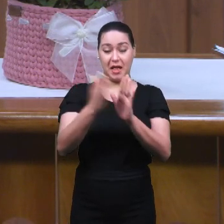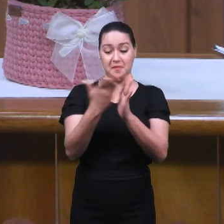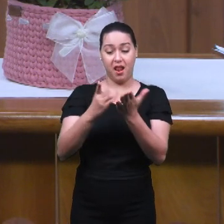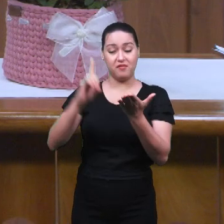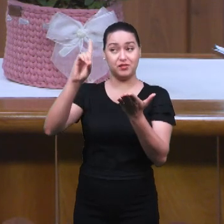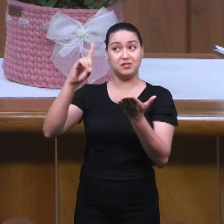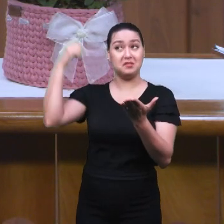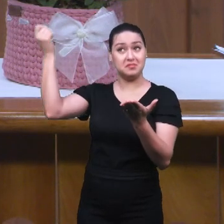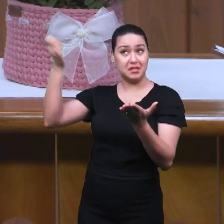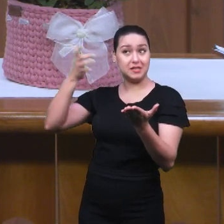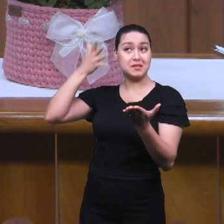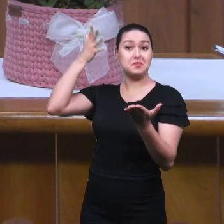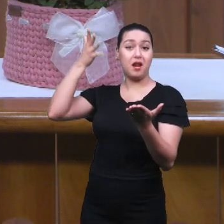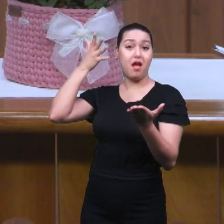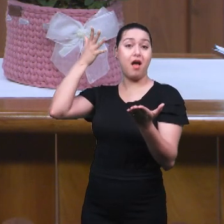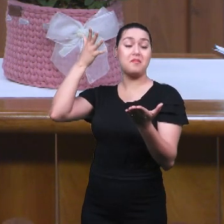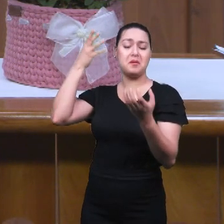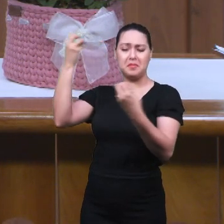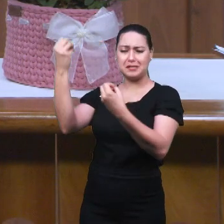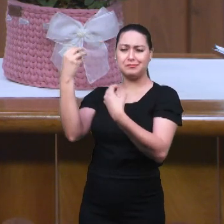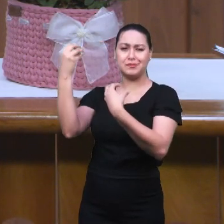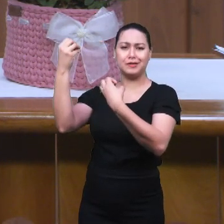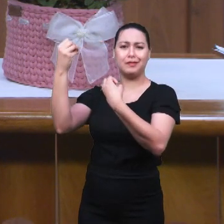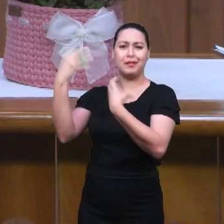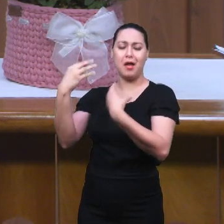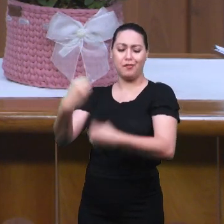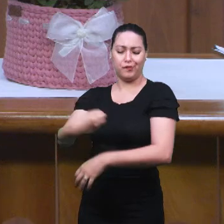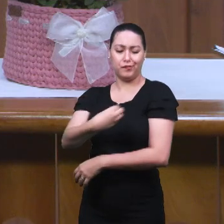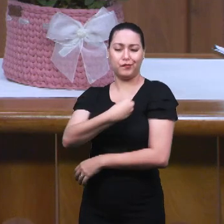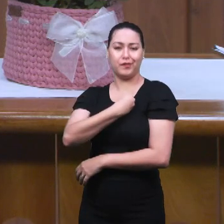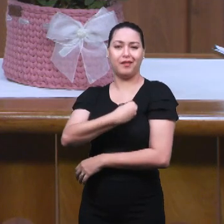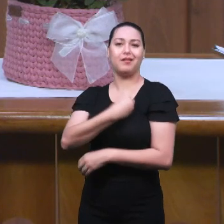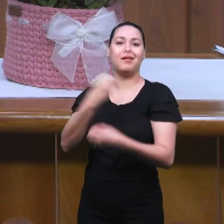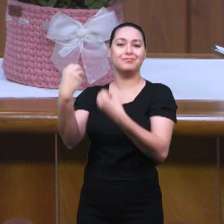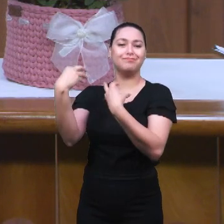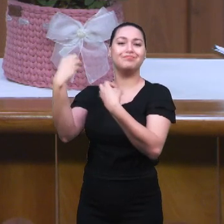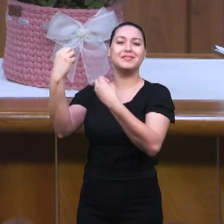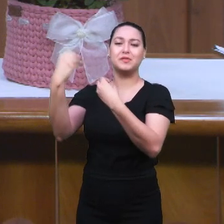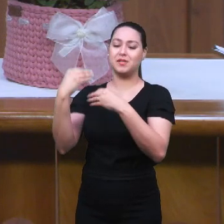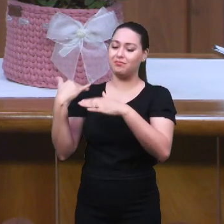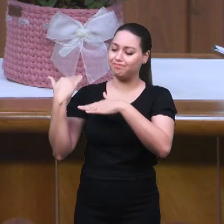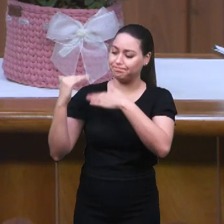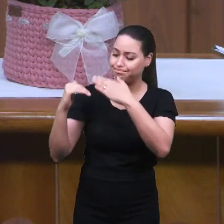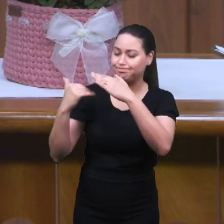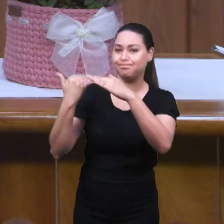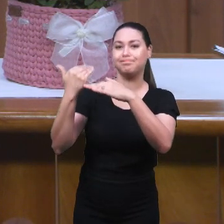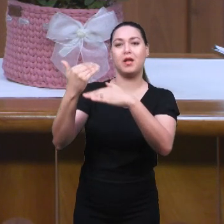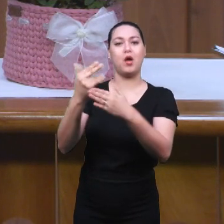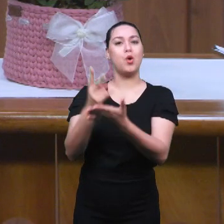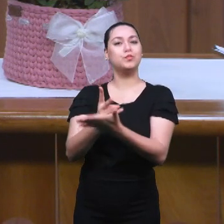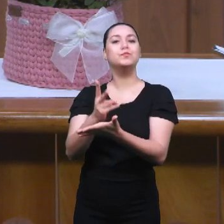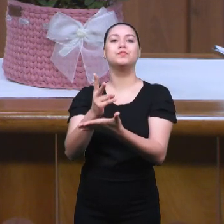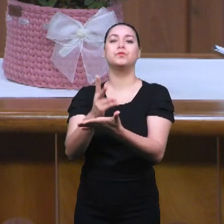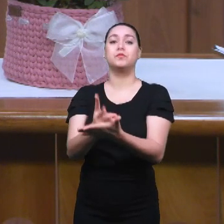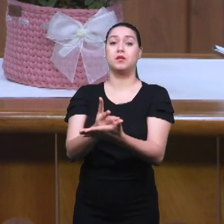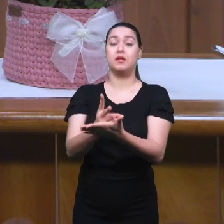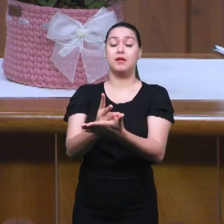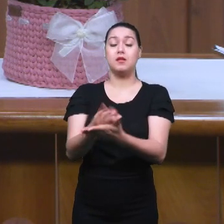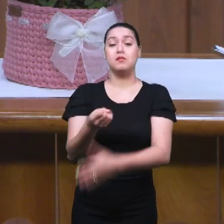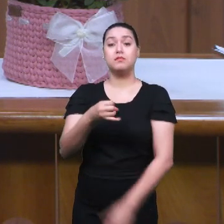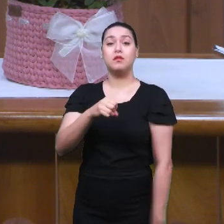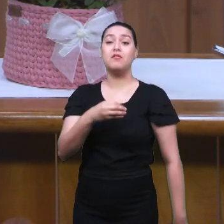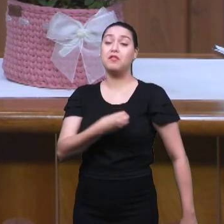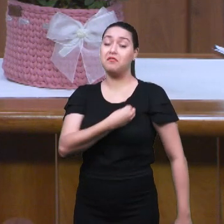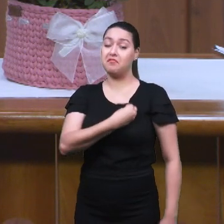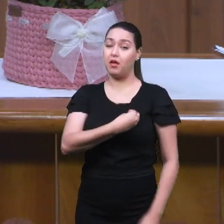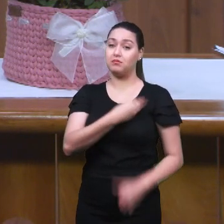para redarguir, para ensinar. Então, é um ensino constante. Então, quem está vivendo dessa palavra, está